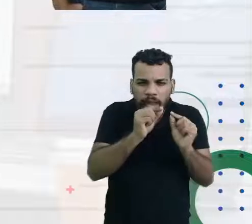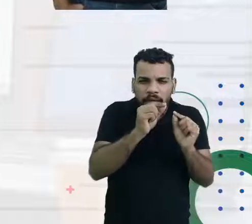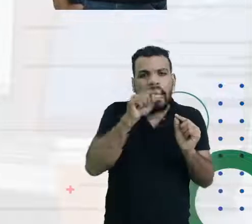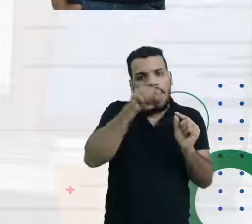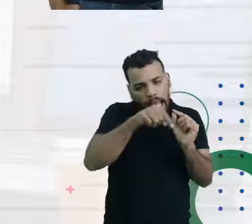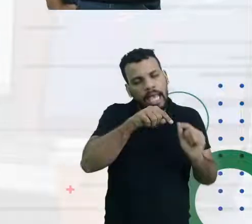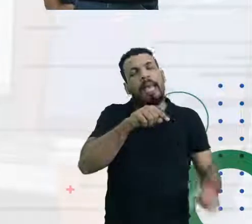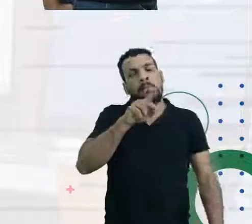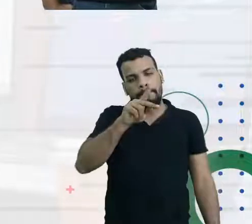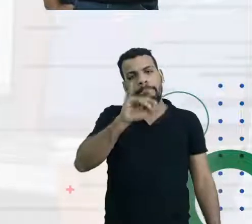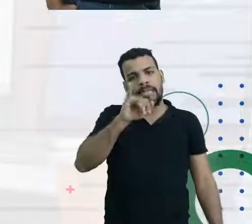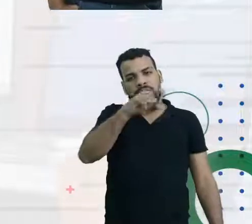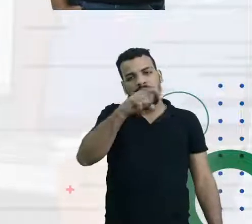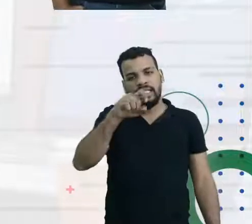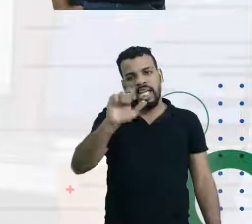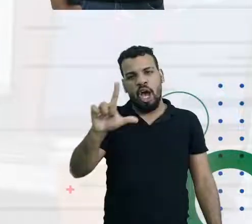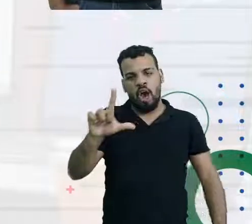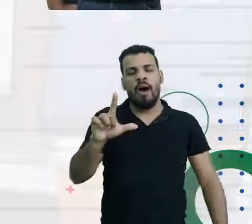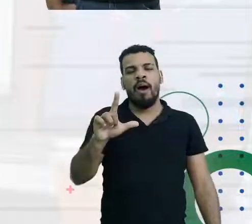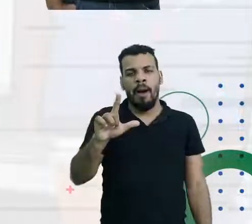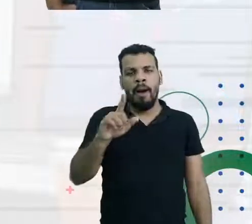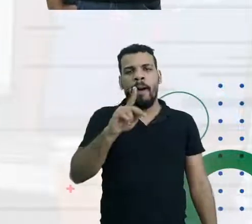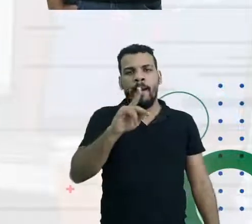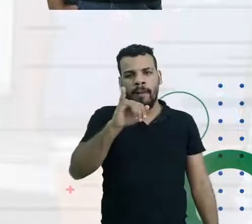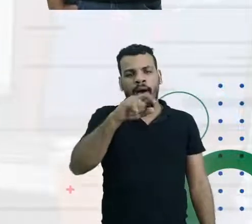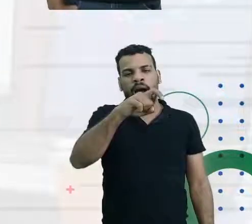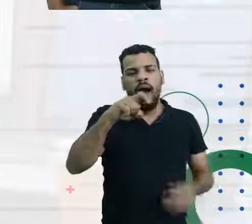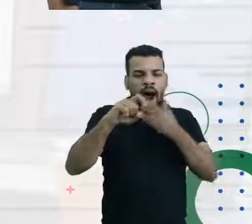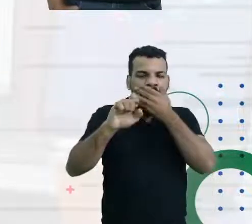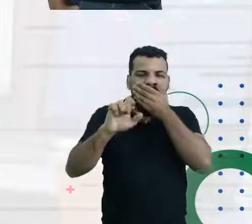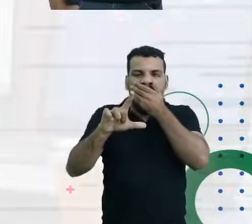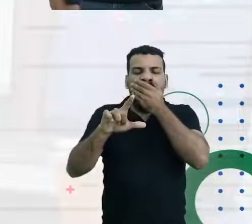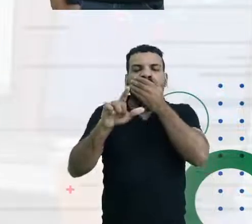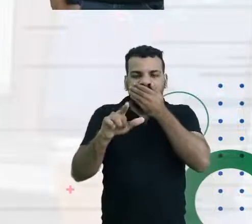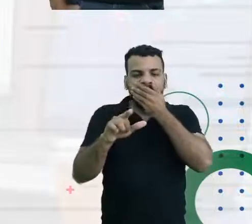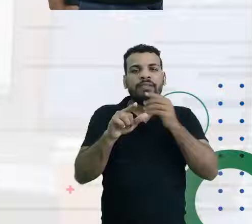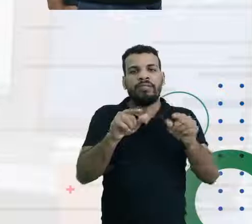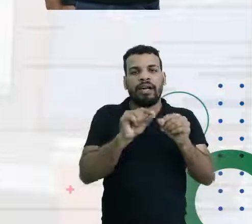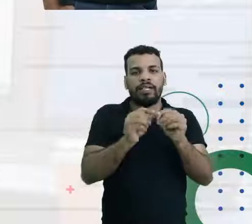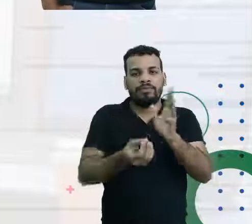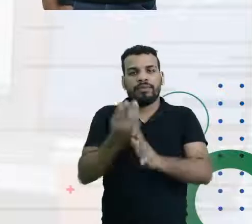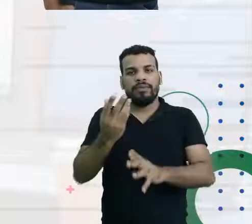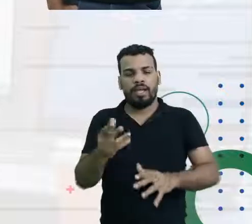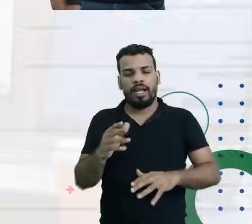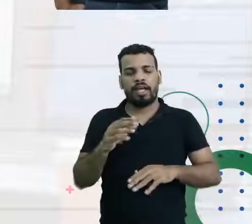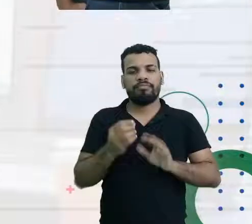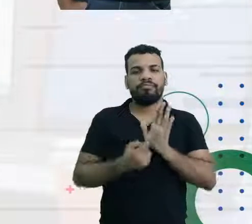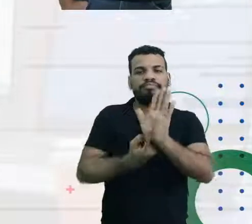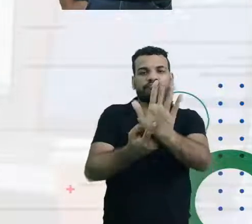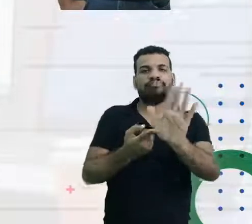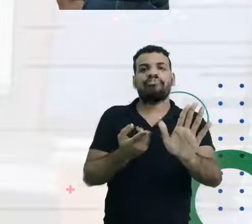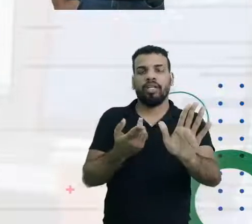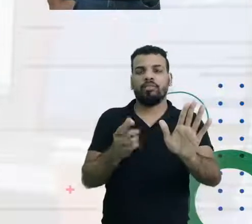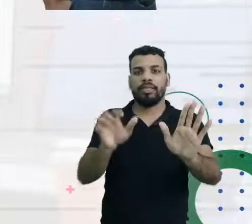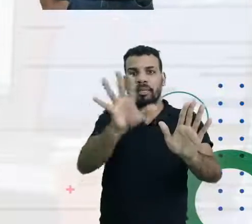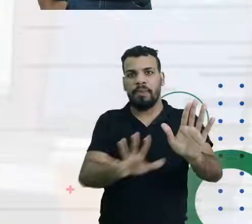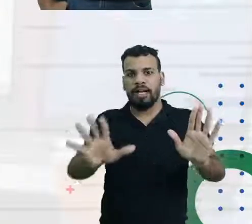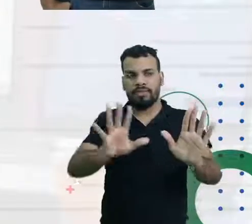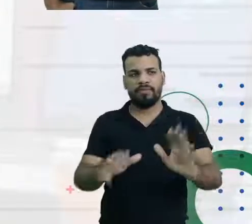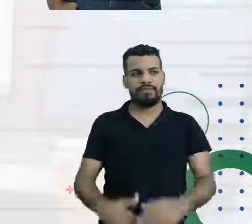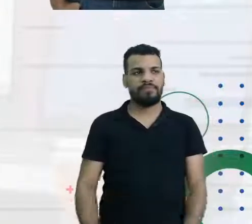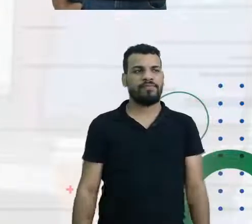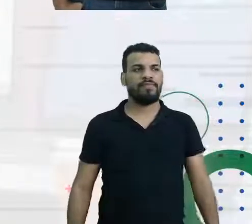as artes feitas em cima dessa técnica, quadradinho por quadradinho, formando desenhos, né?